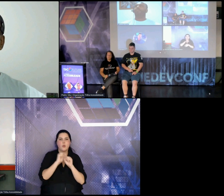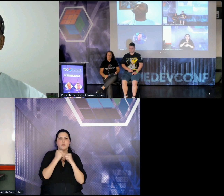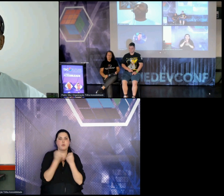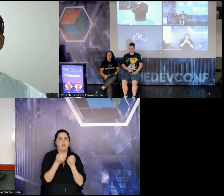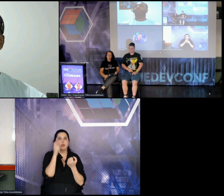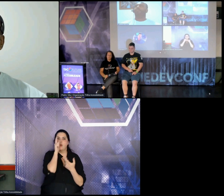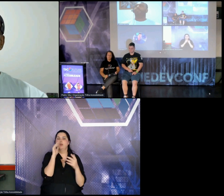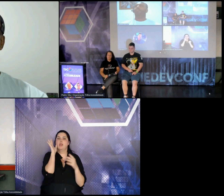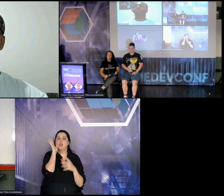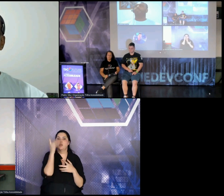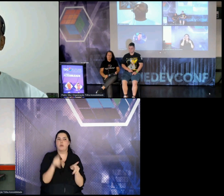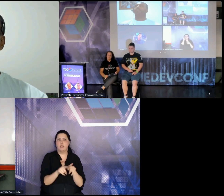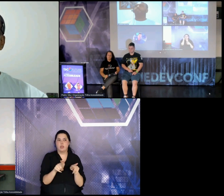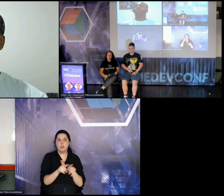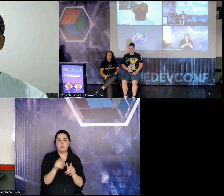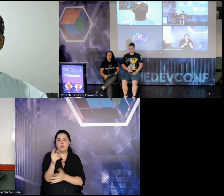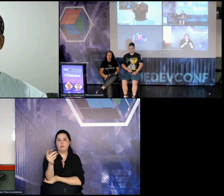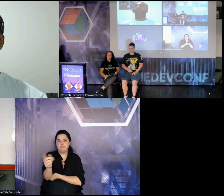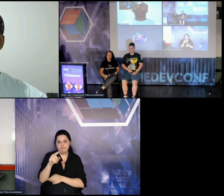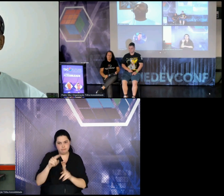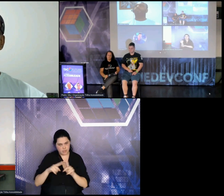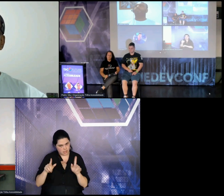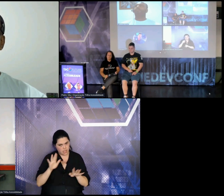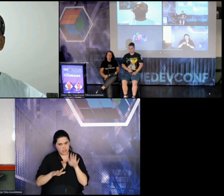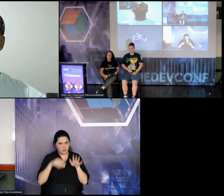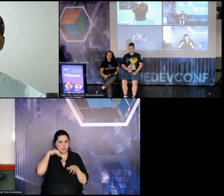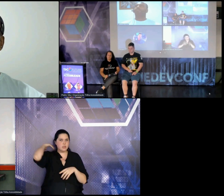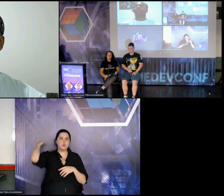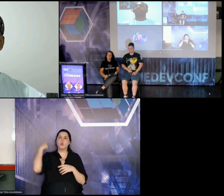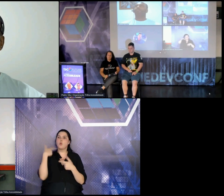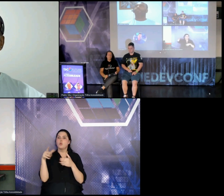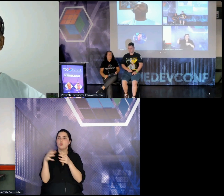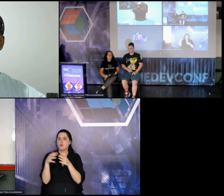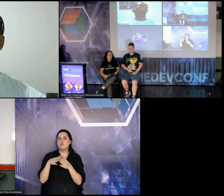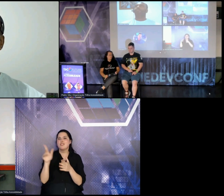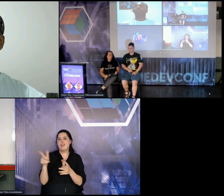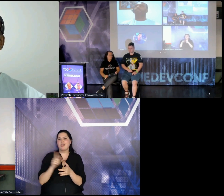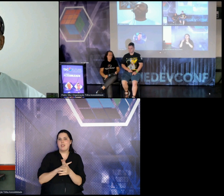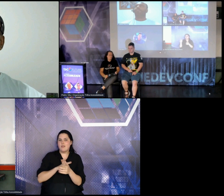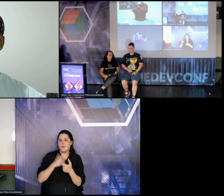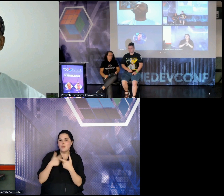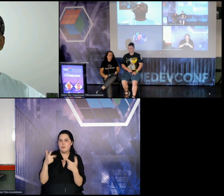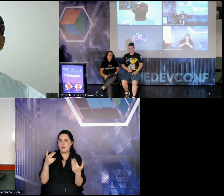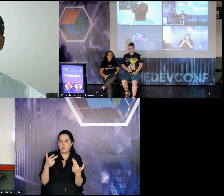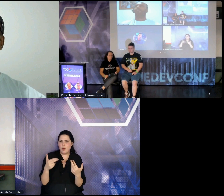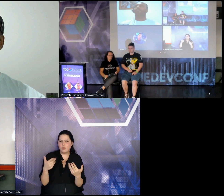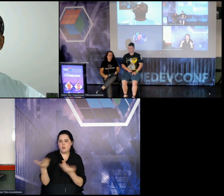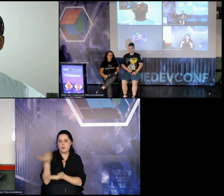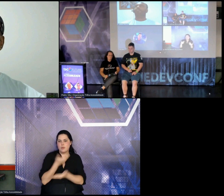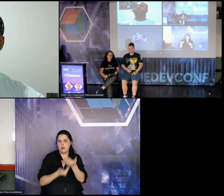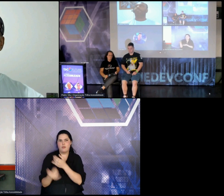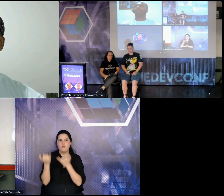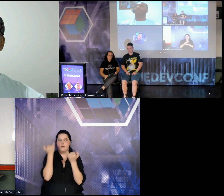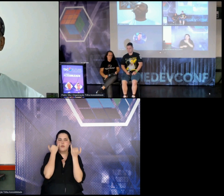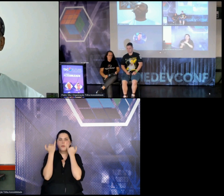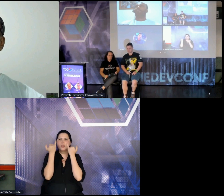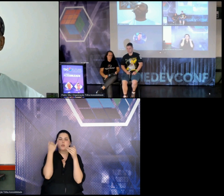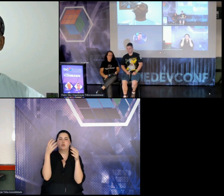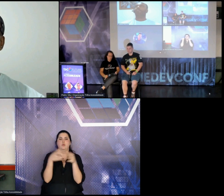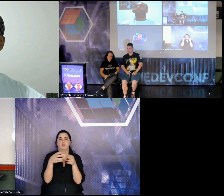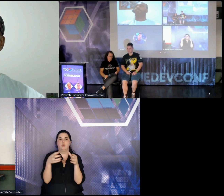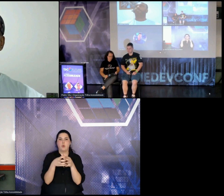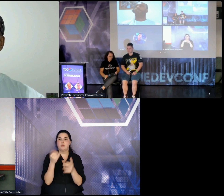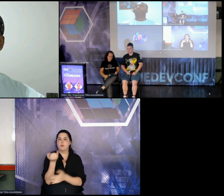conseguiu resolver, só que porventura outro squad já passou por aquele problema, né? Então o compartilhamento de informações entre os times também é